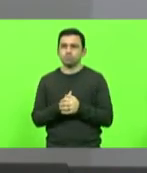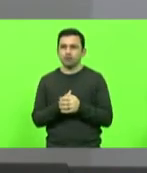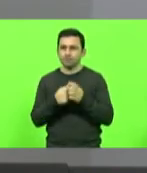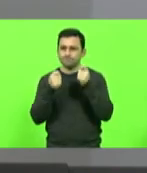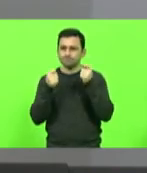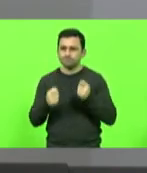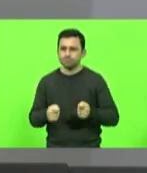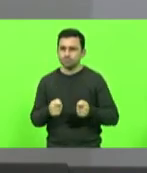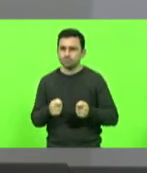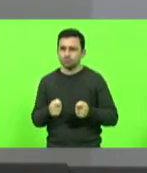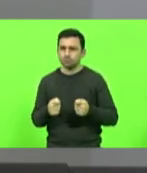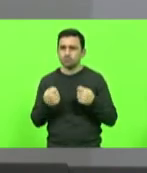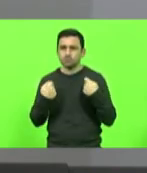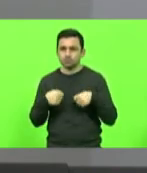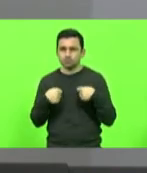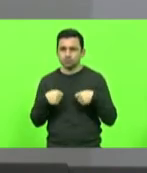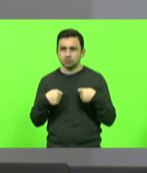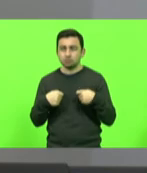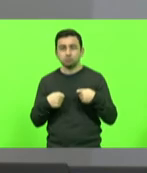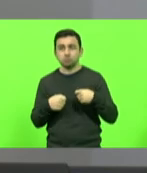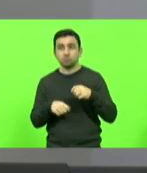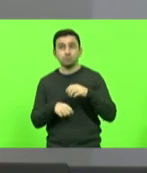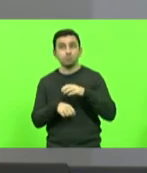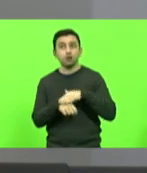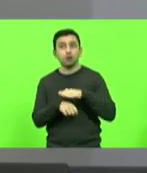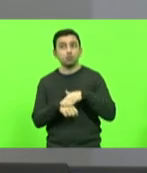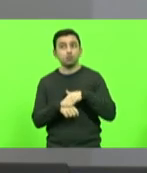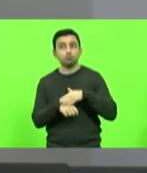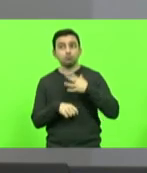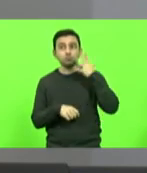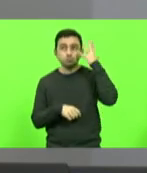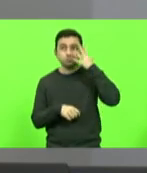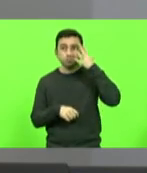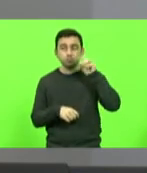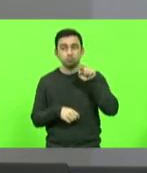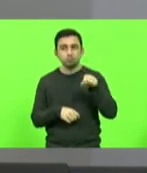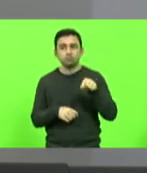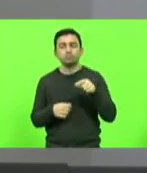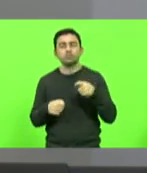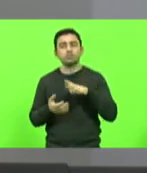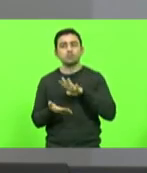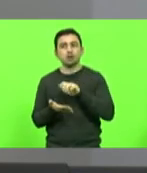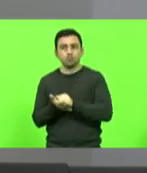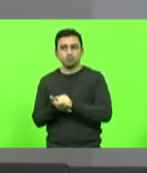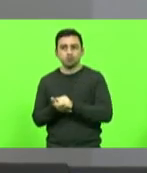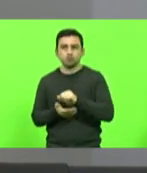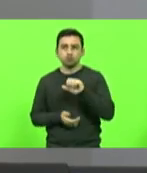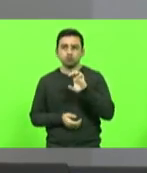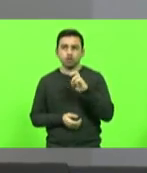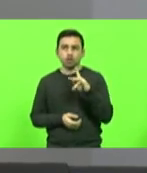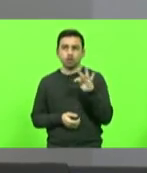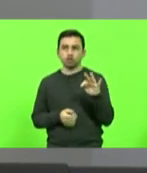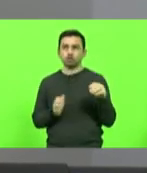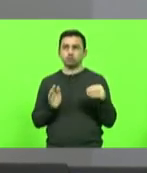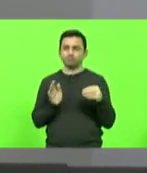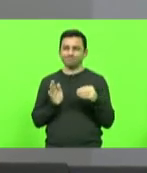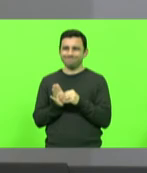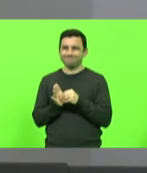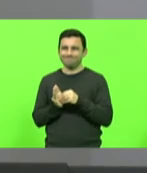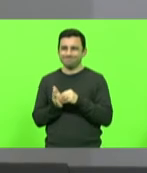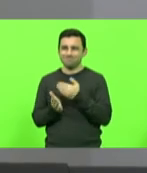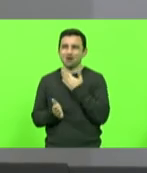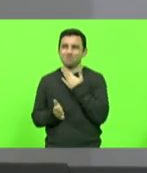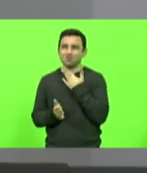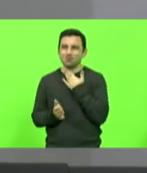a dar em função das falas, eu peço que se inscrevam no chat, coloquem seus nomes e a gente vai abrir